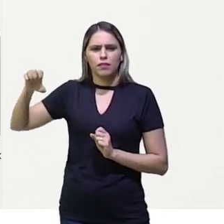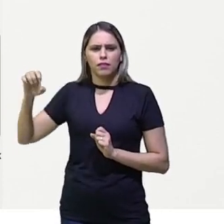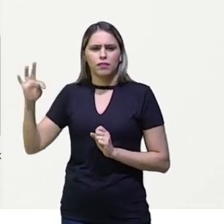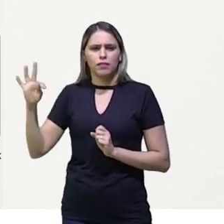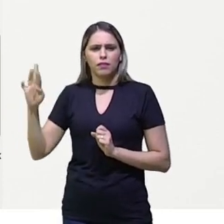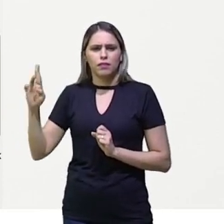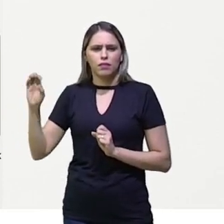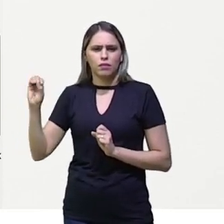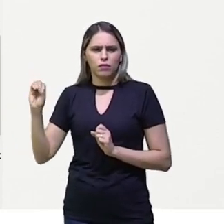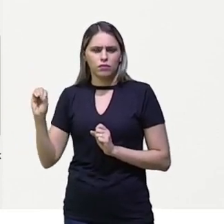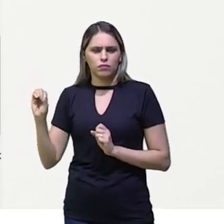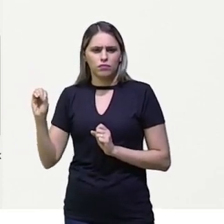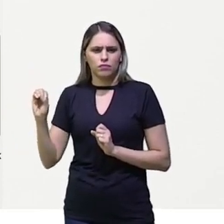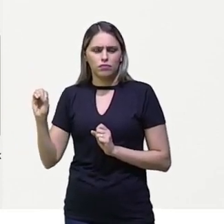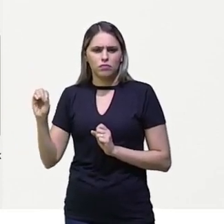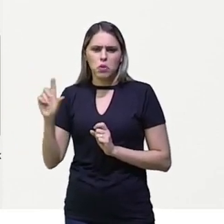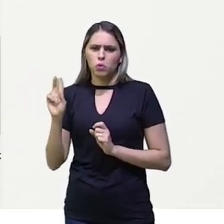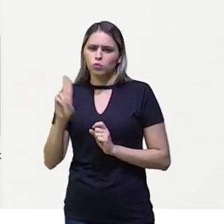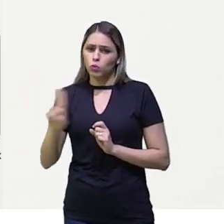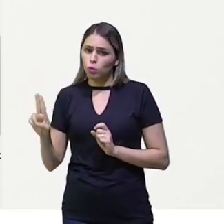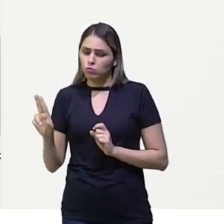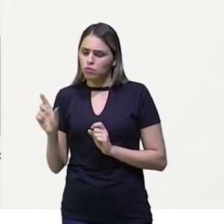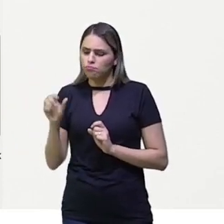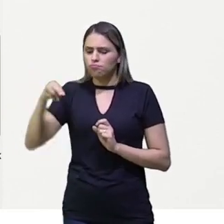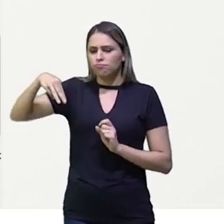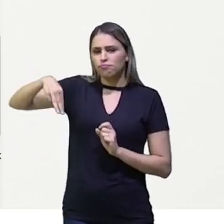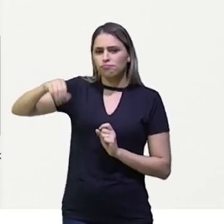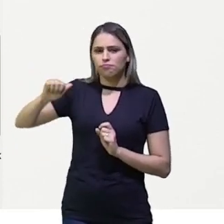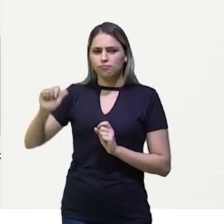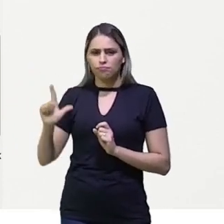Chamamos de milímetro. Muito pequenininho eles, né?